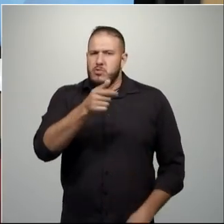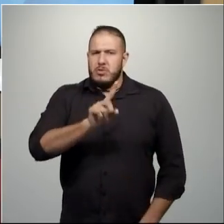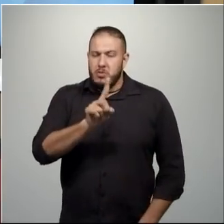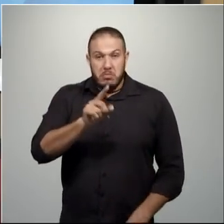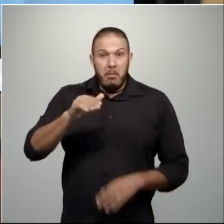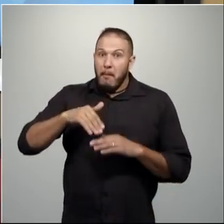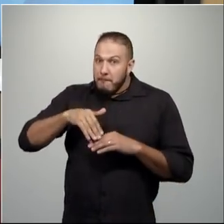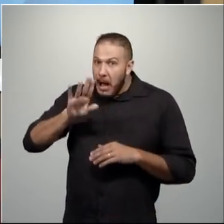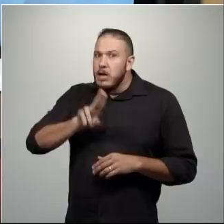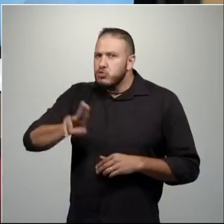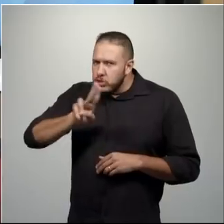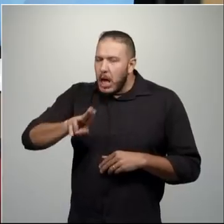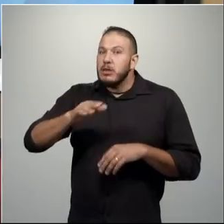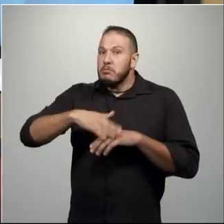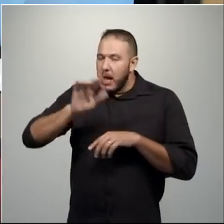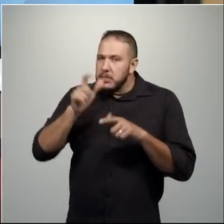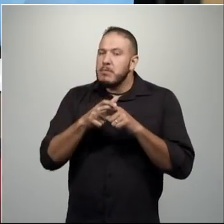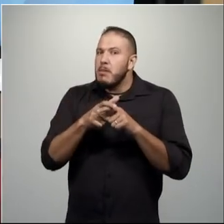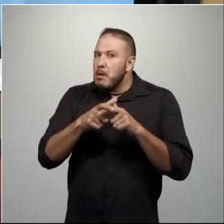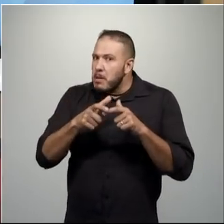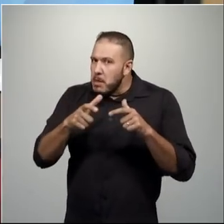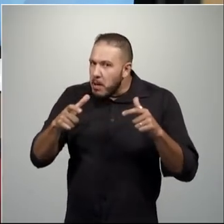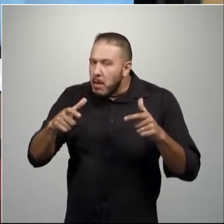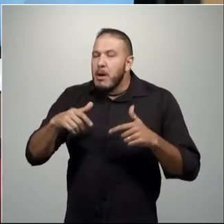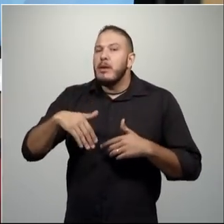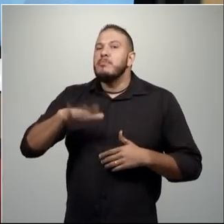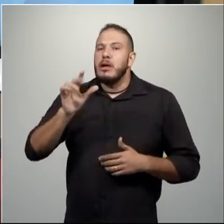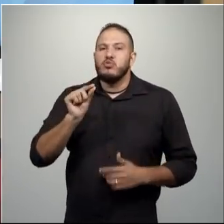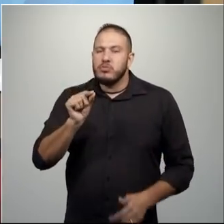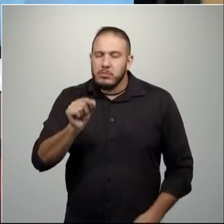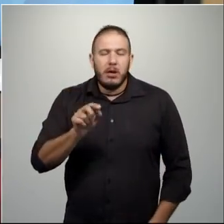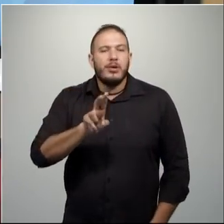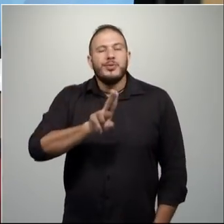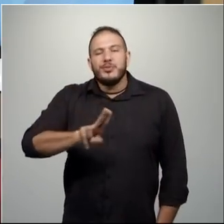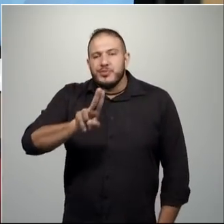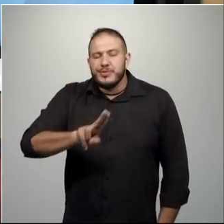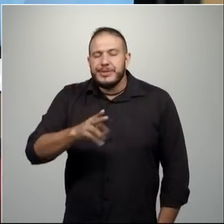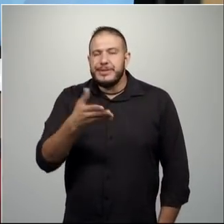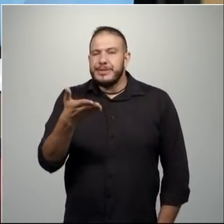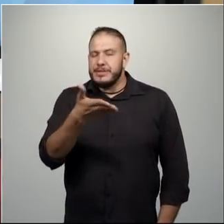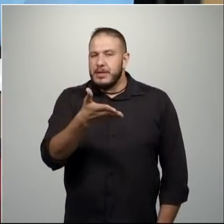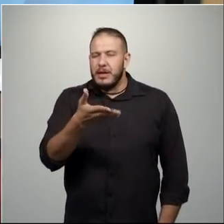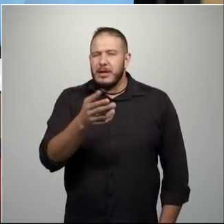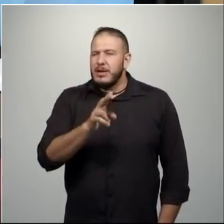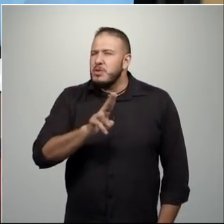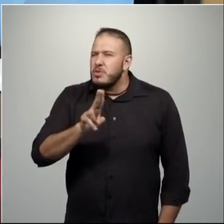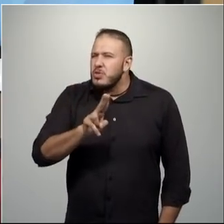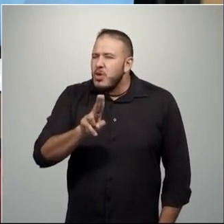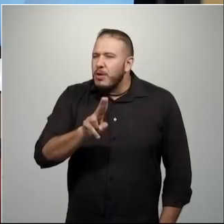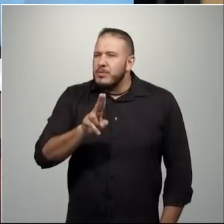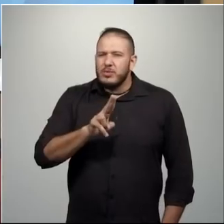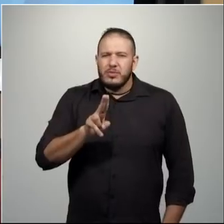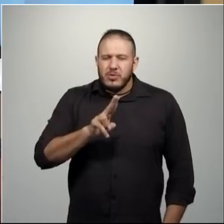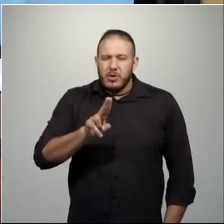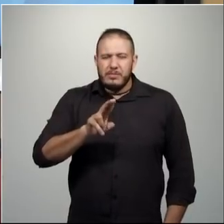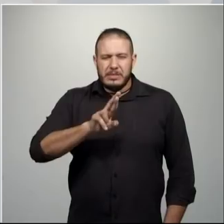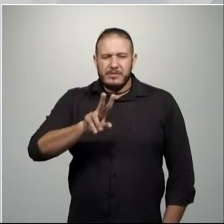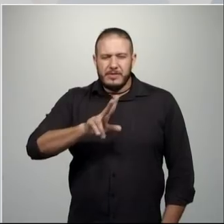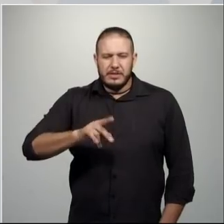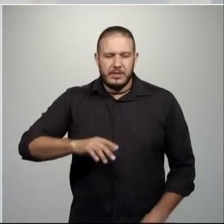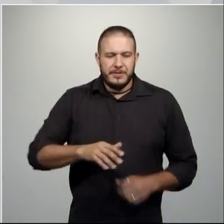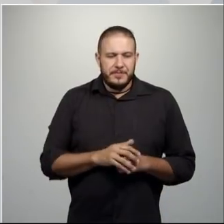usado tem crescido pelo menos é o uso de é o nome eising à